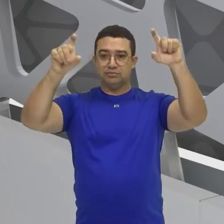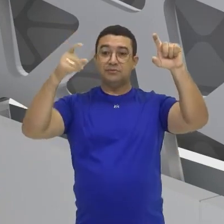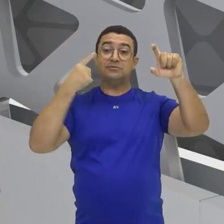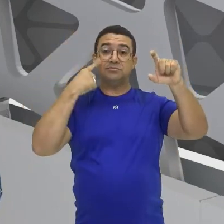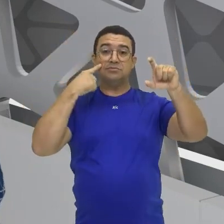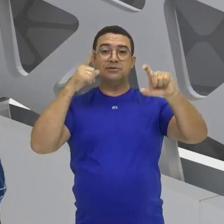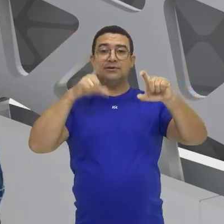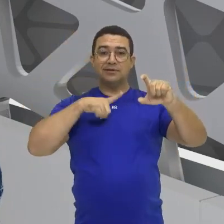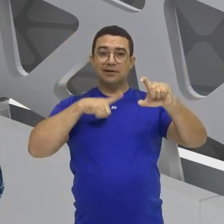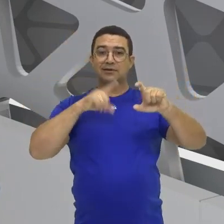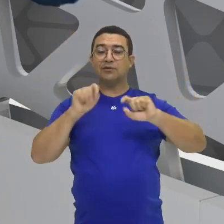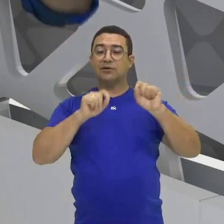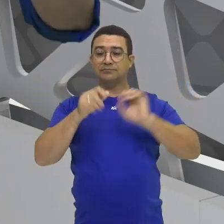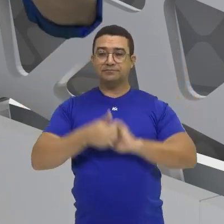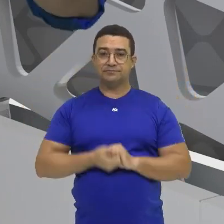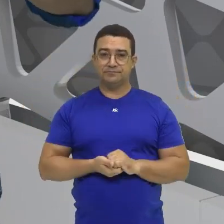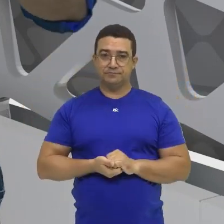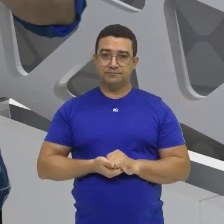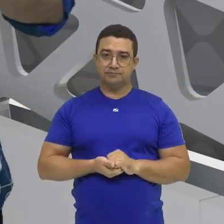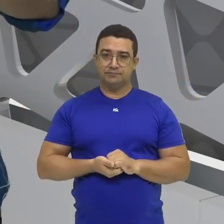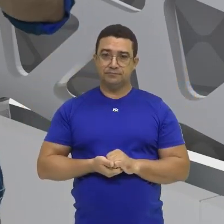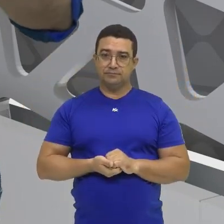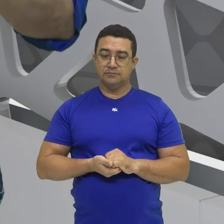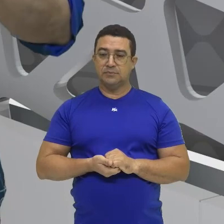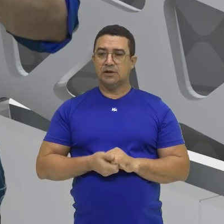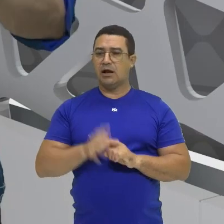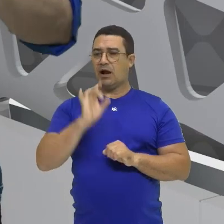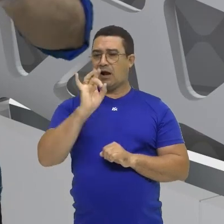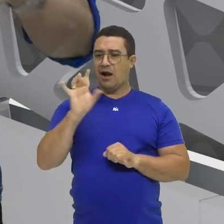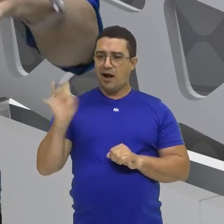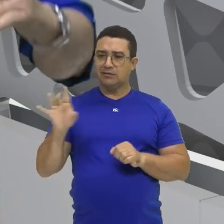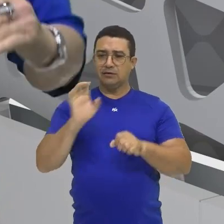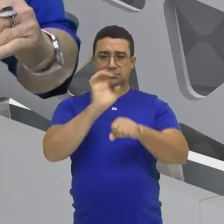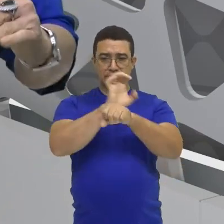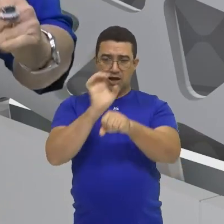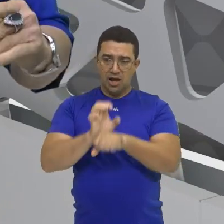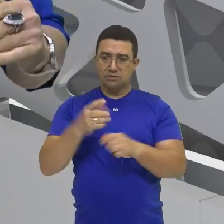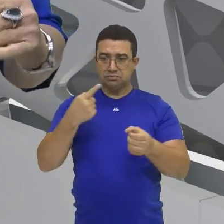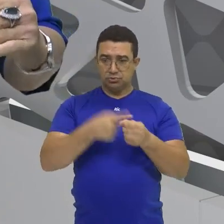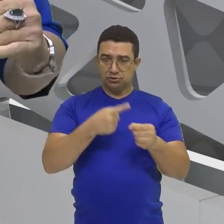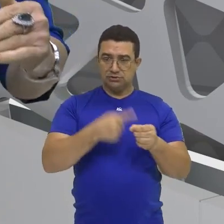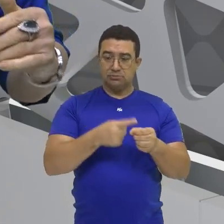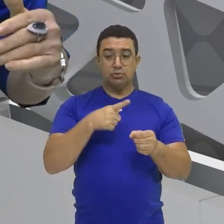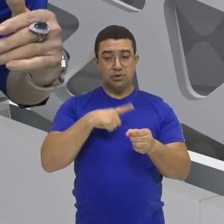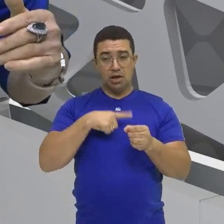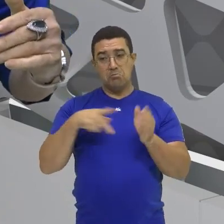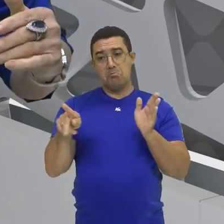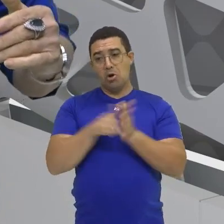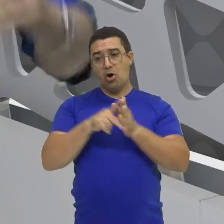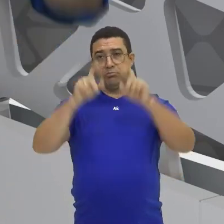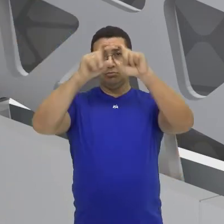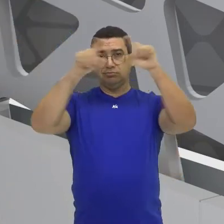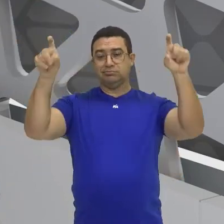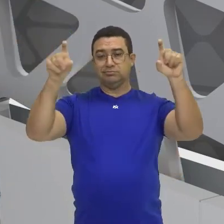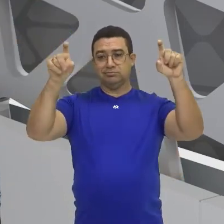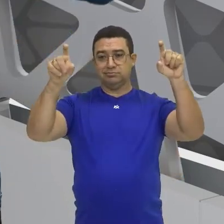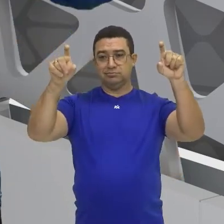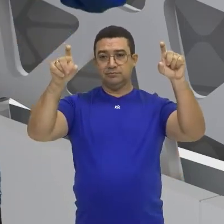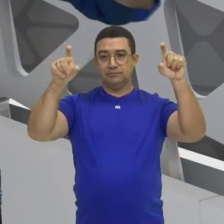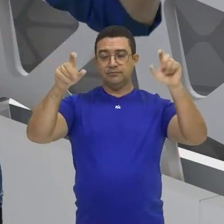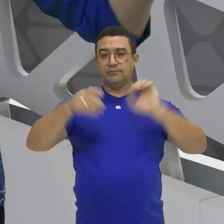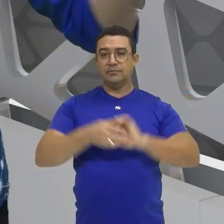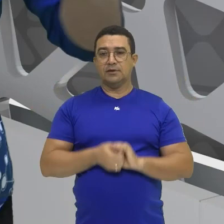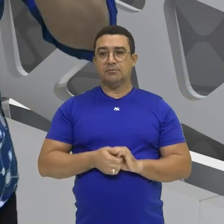então, no caso, o Estado, o município, né? E a Câmara e o Senado, eles